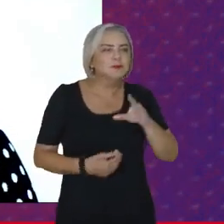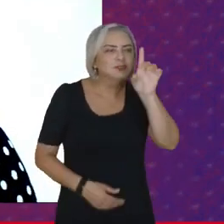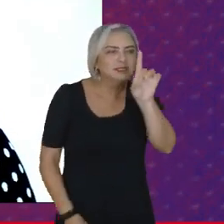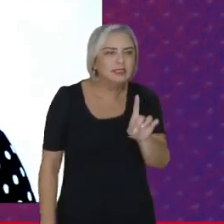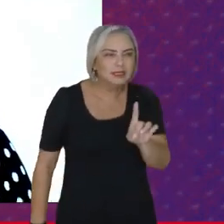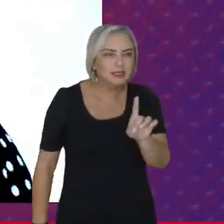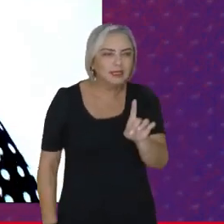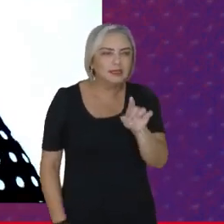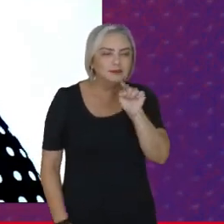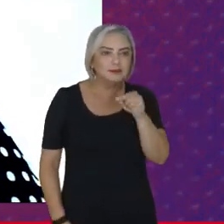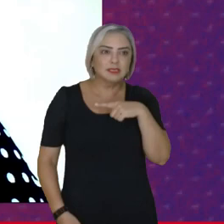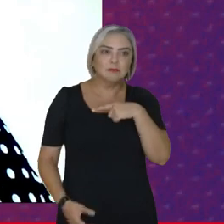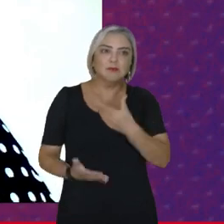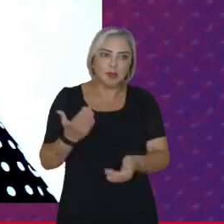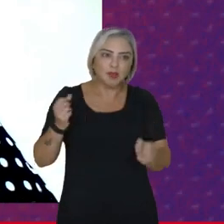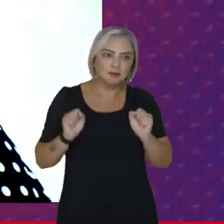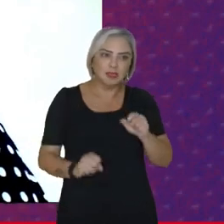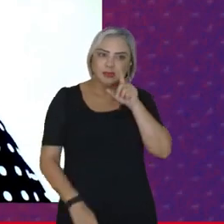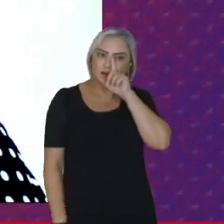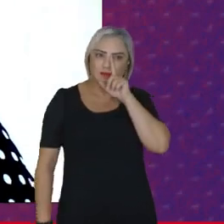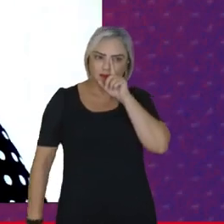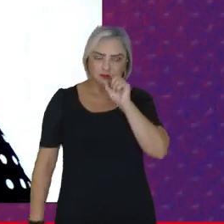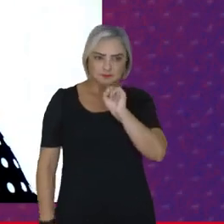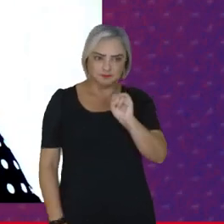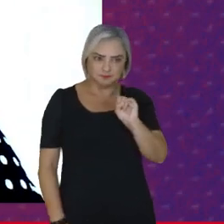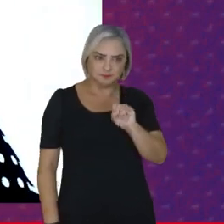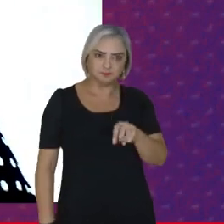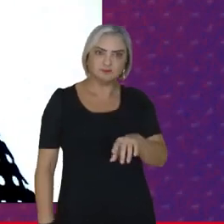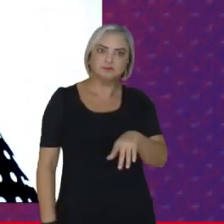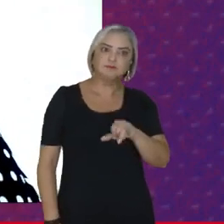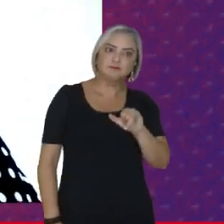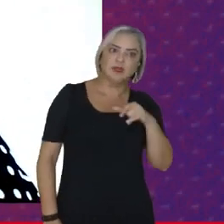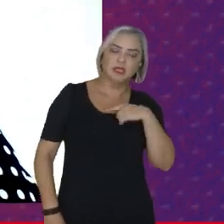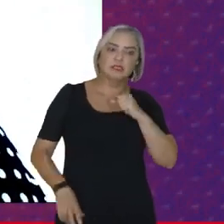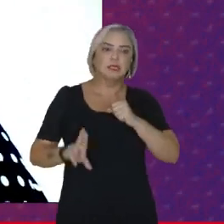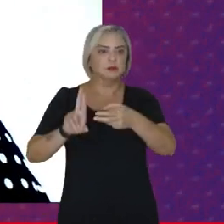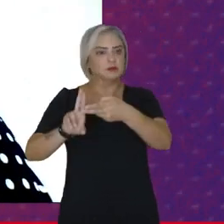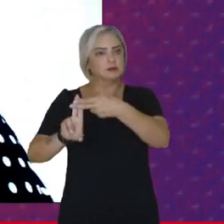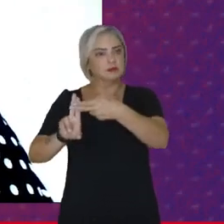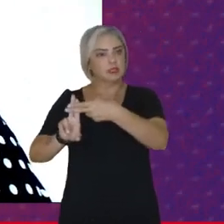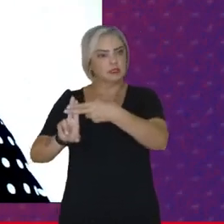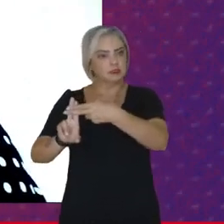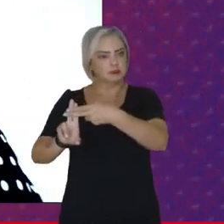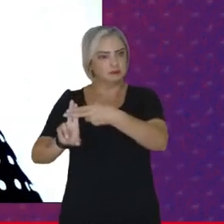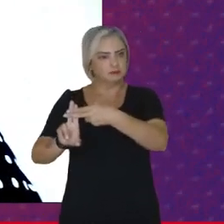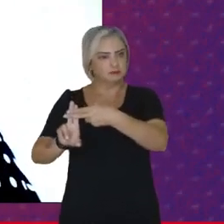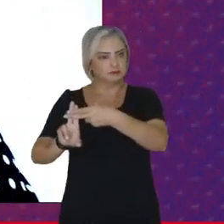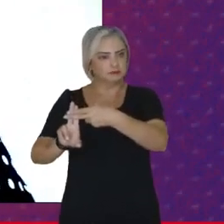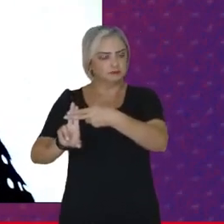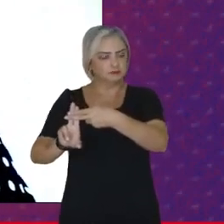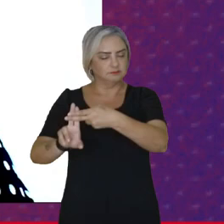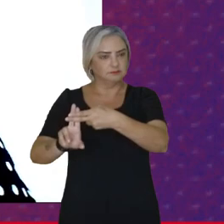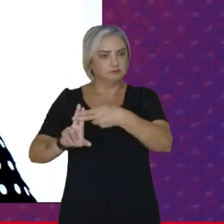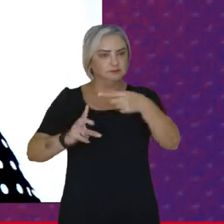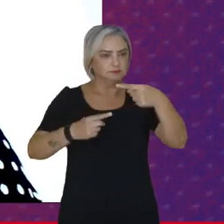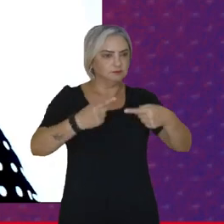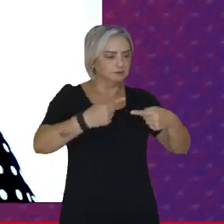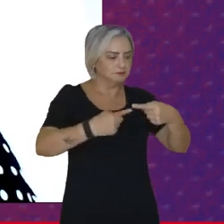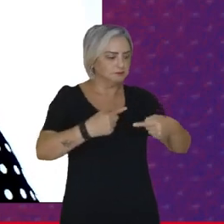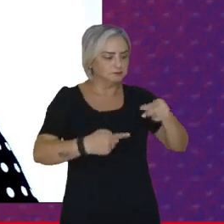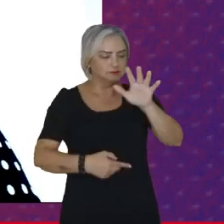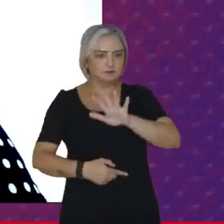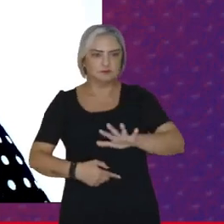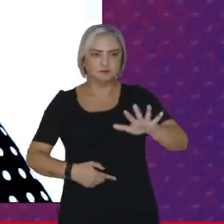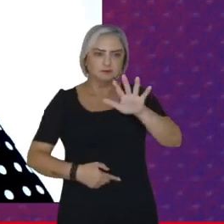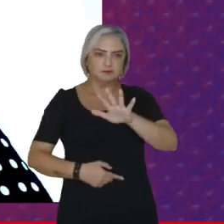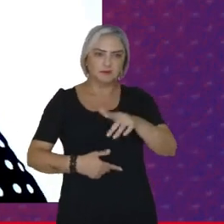estão correndo risco. E se a gente tem um sistema único de saúde, uma política nacional de